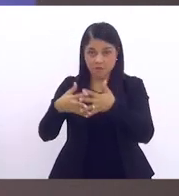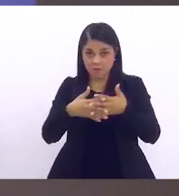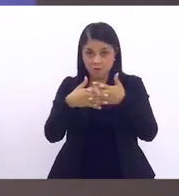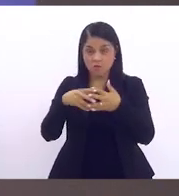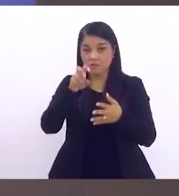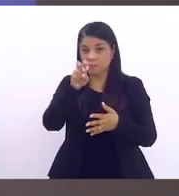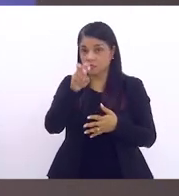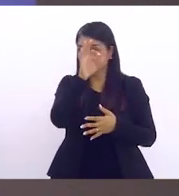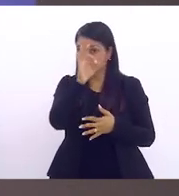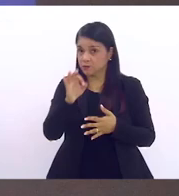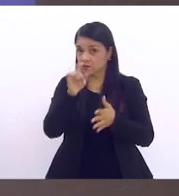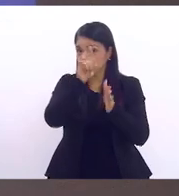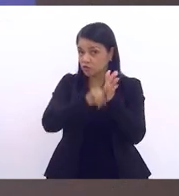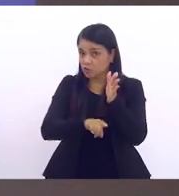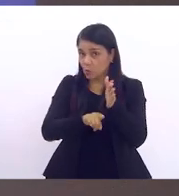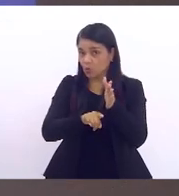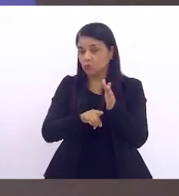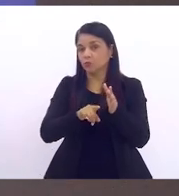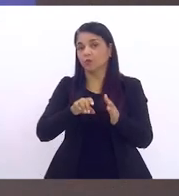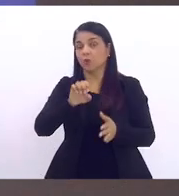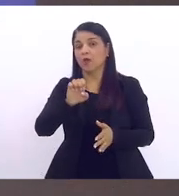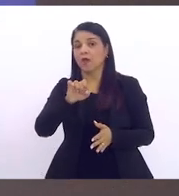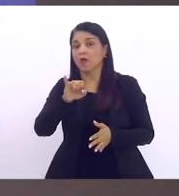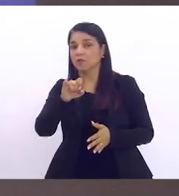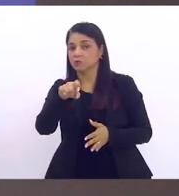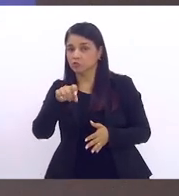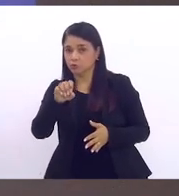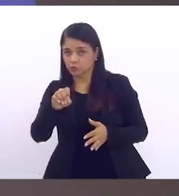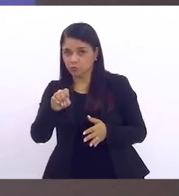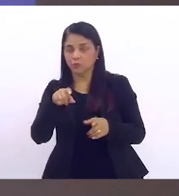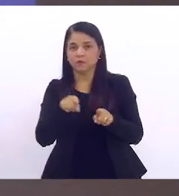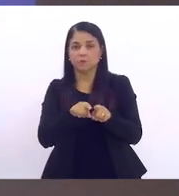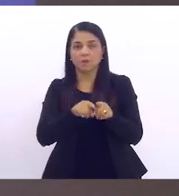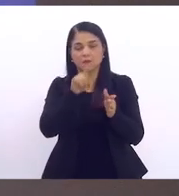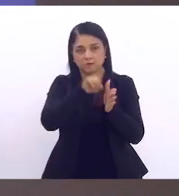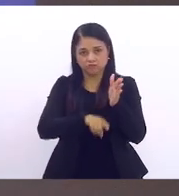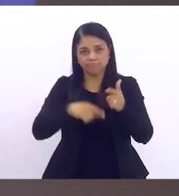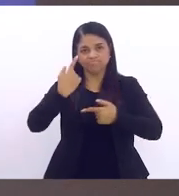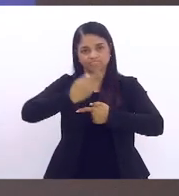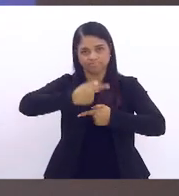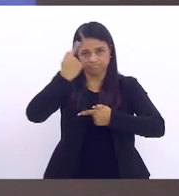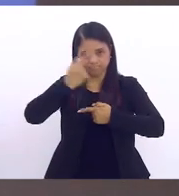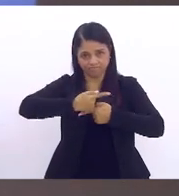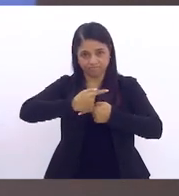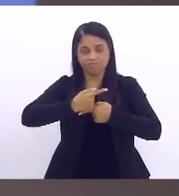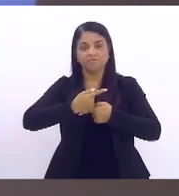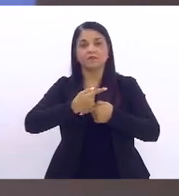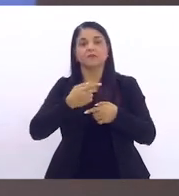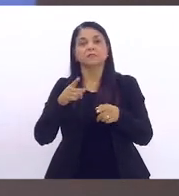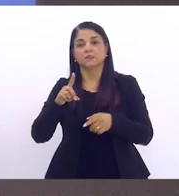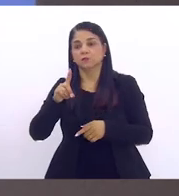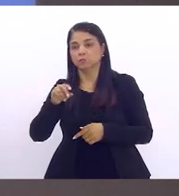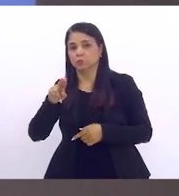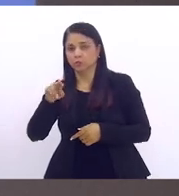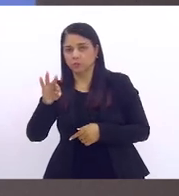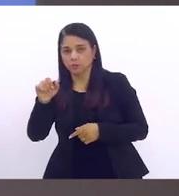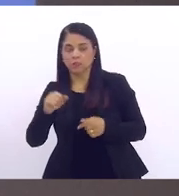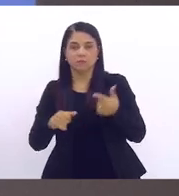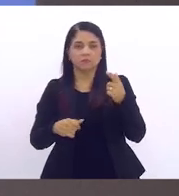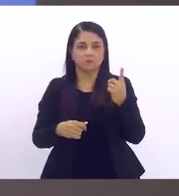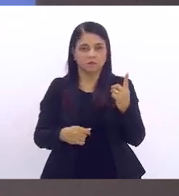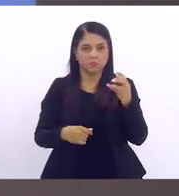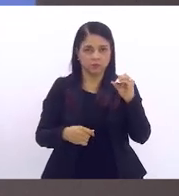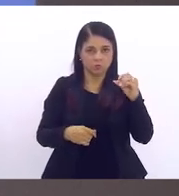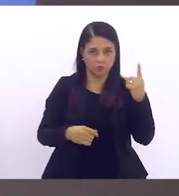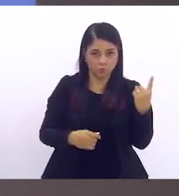eixo em todas as localizações de pedágio da CCR USP tanto na Dutra como na na 101 tá só no ano